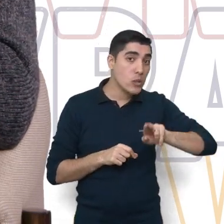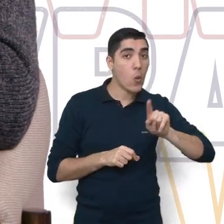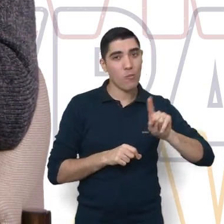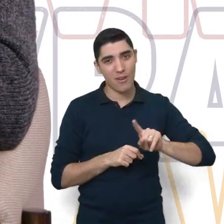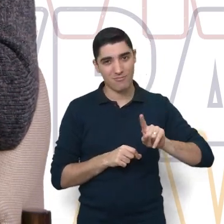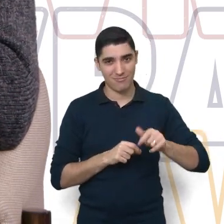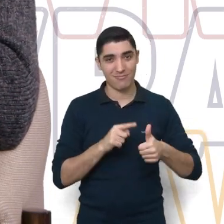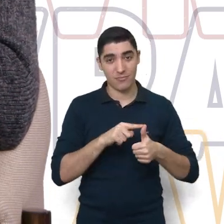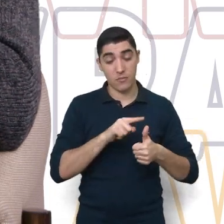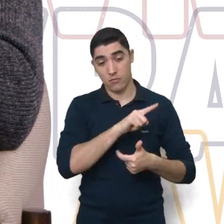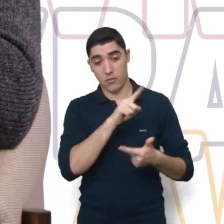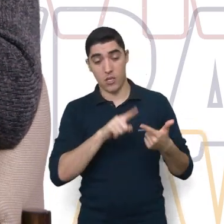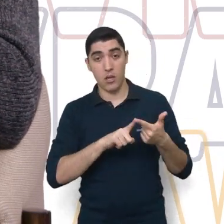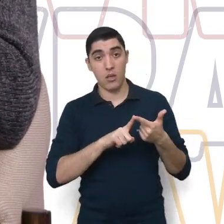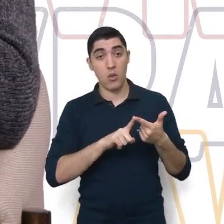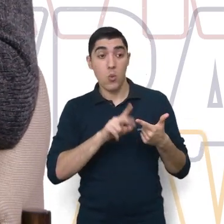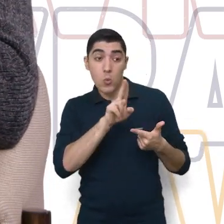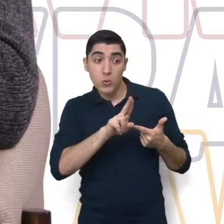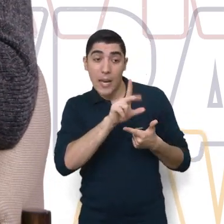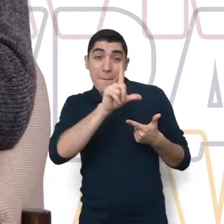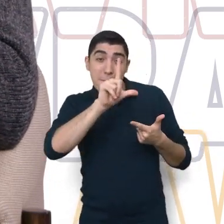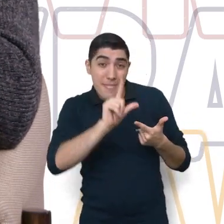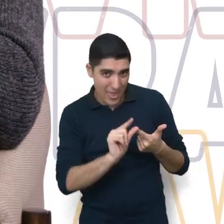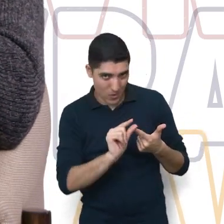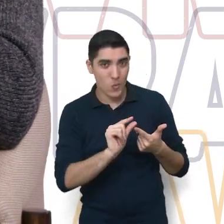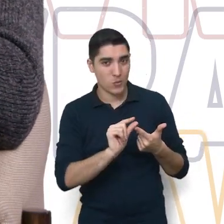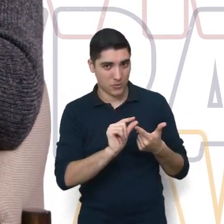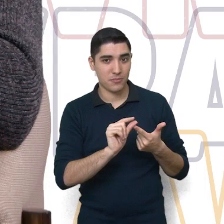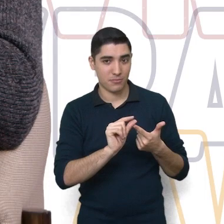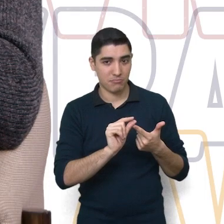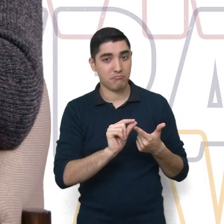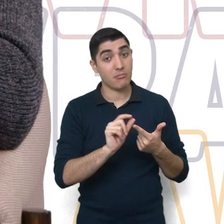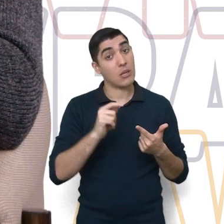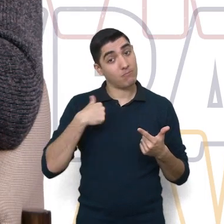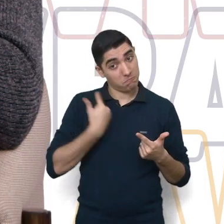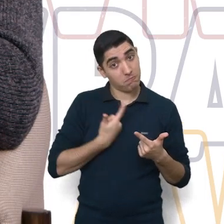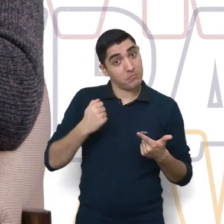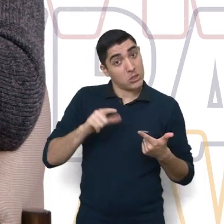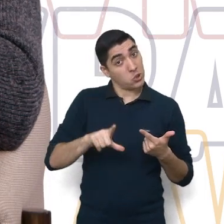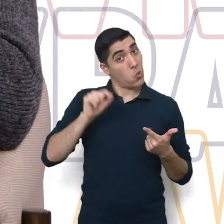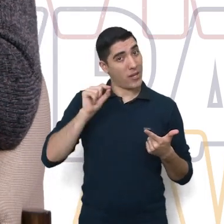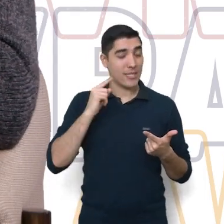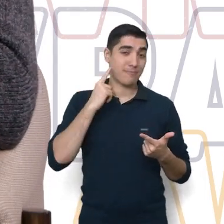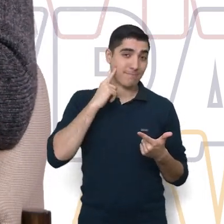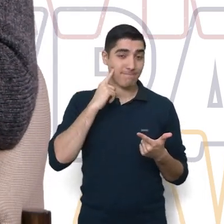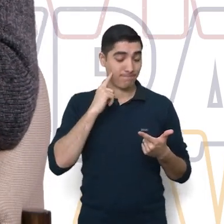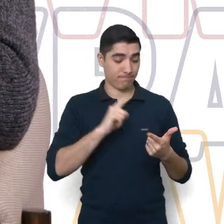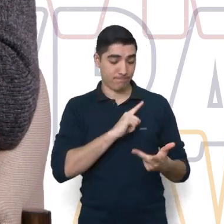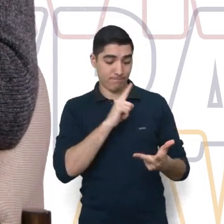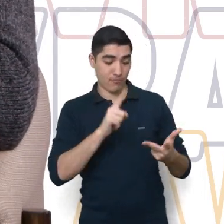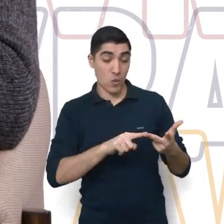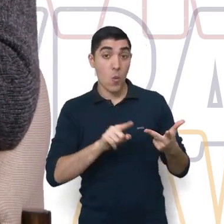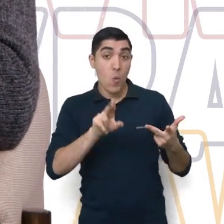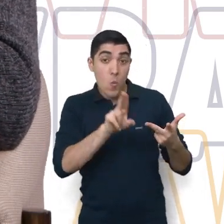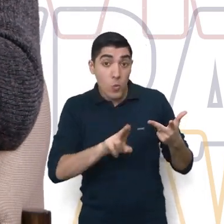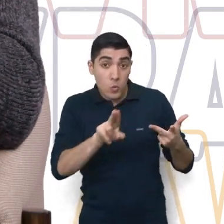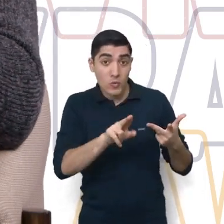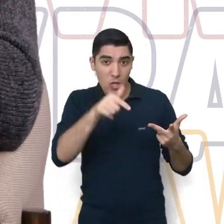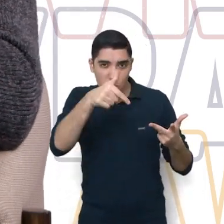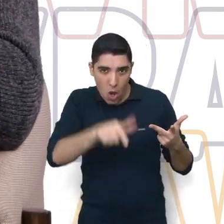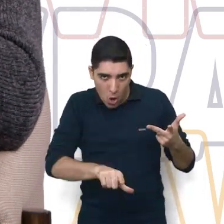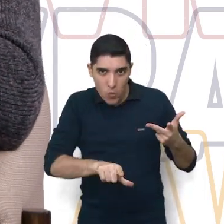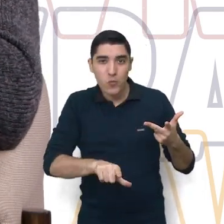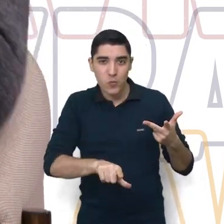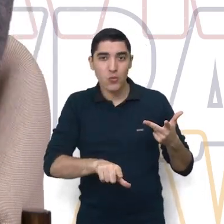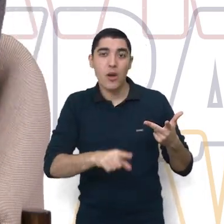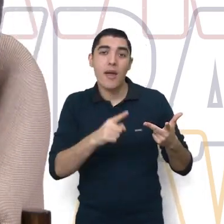o consumo para reduzir o resíduos a escolha também a reutilização né que aí